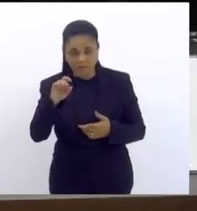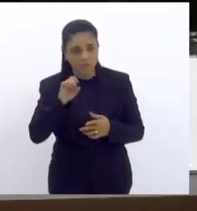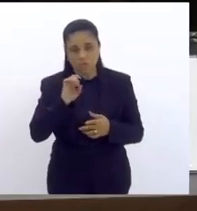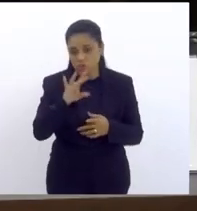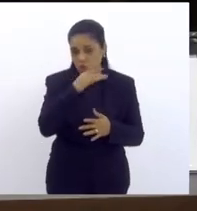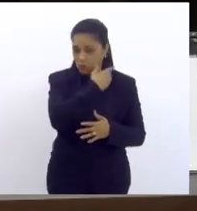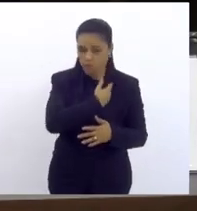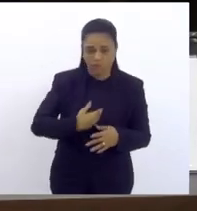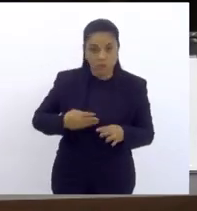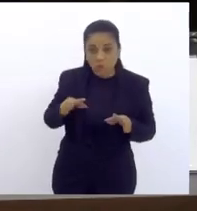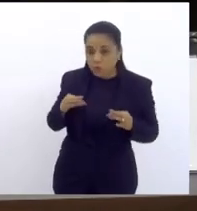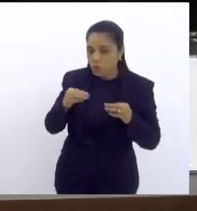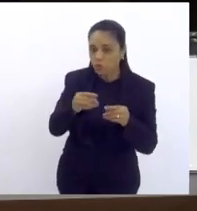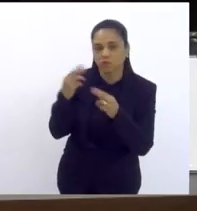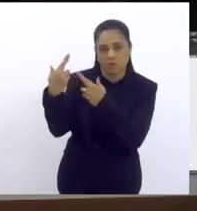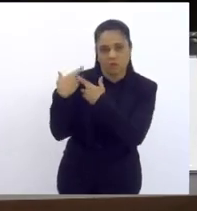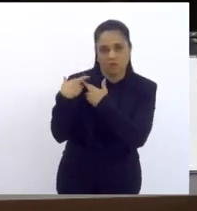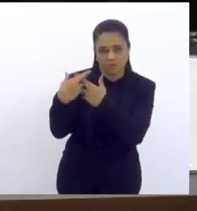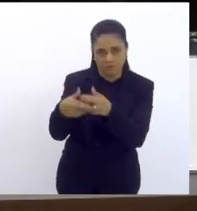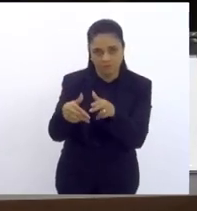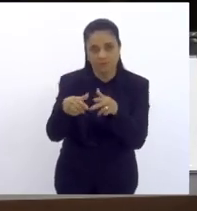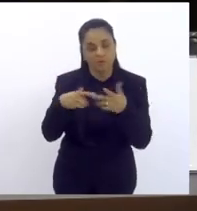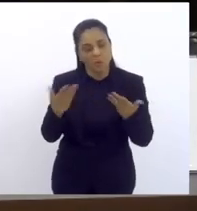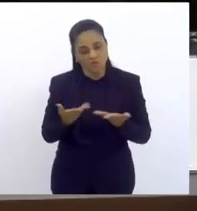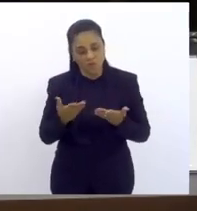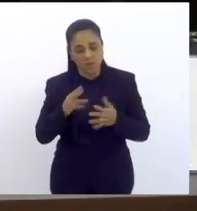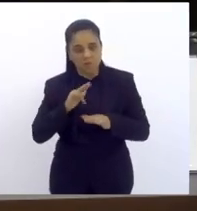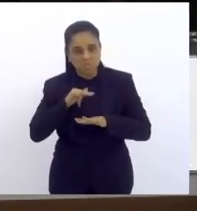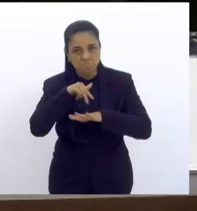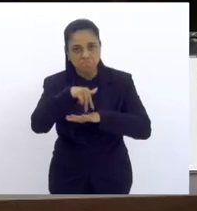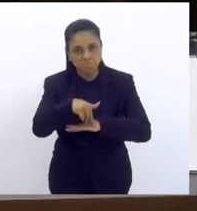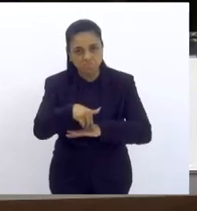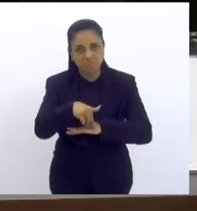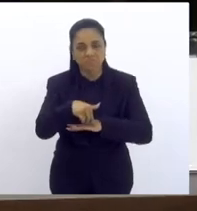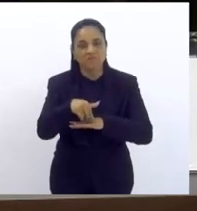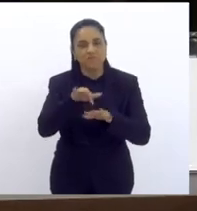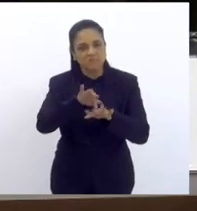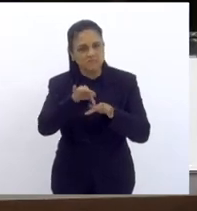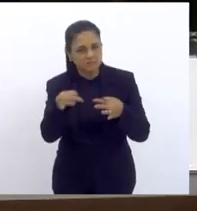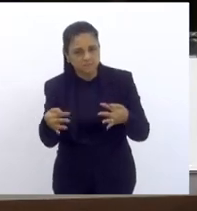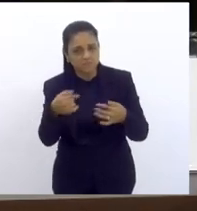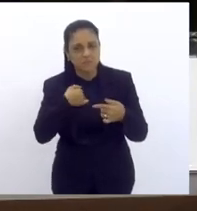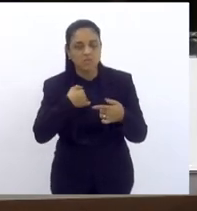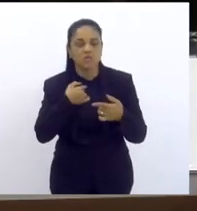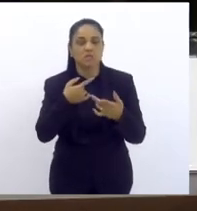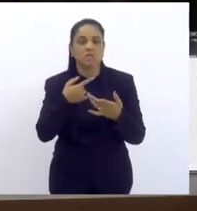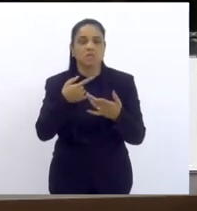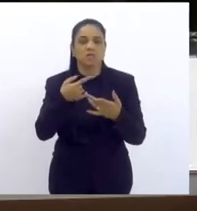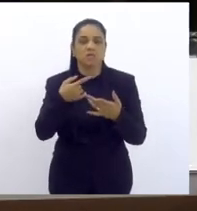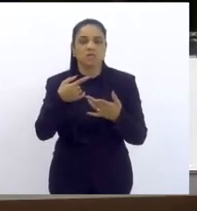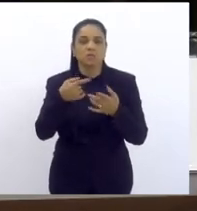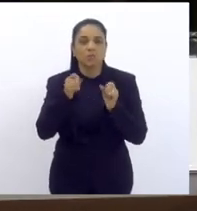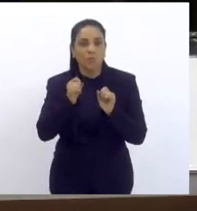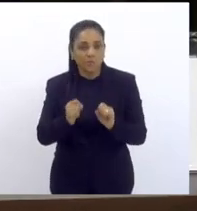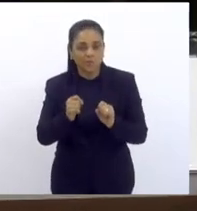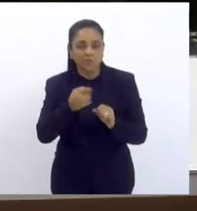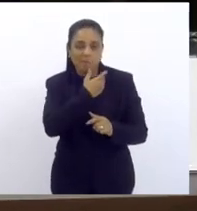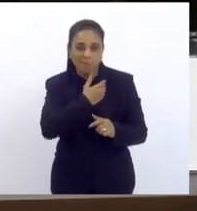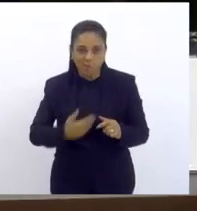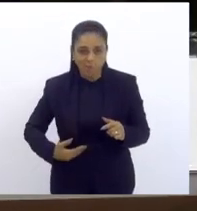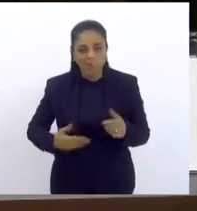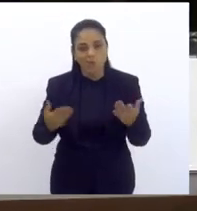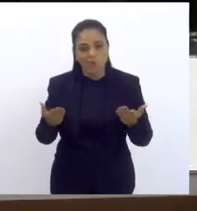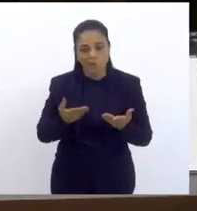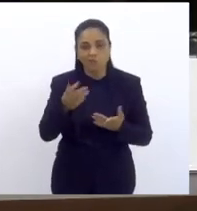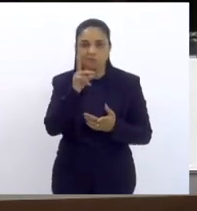é de todos nós então eu vim aqui humildemente o nome do do poder público e dizer que hoje é dia sim